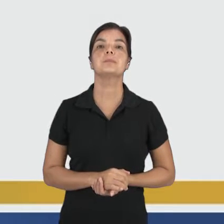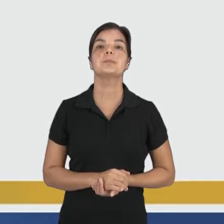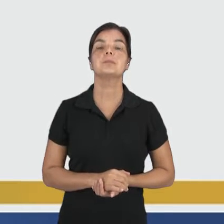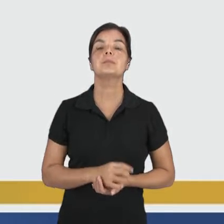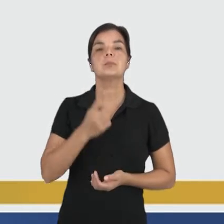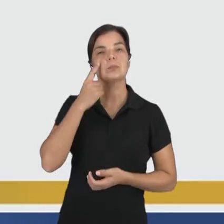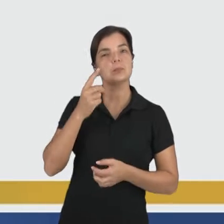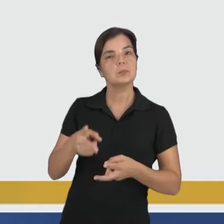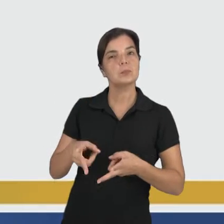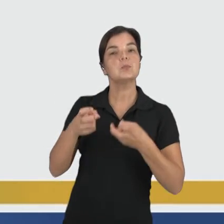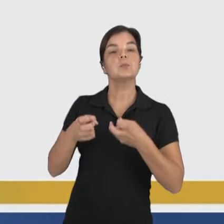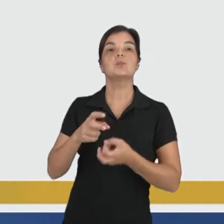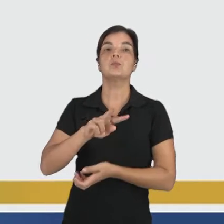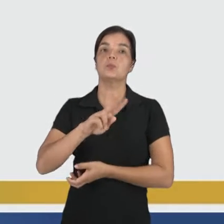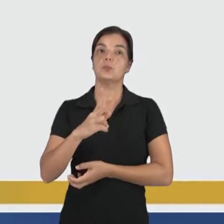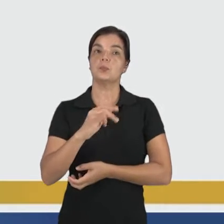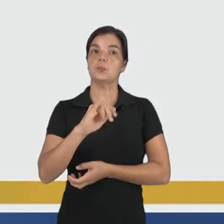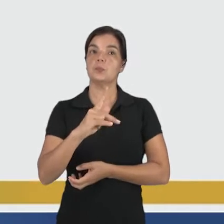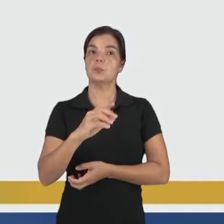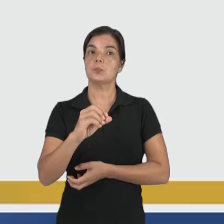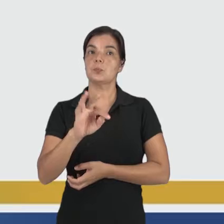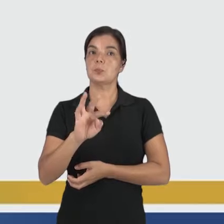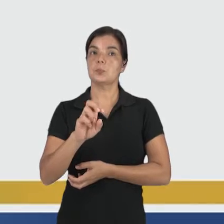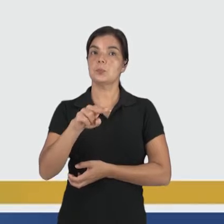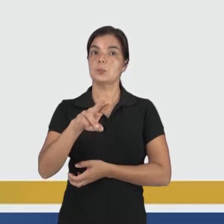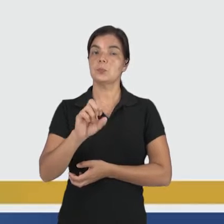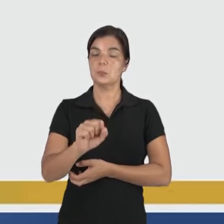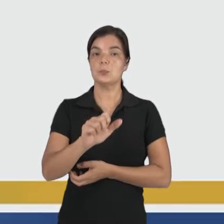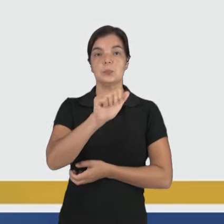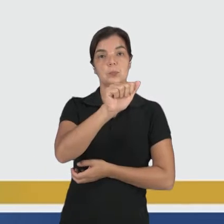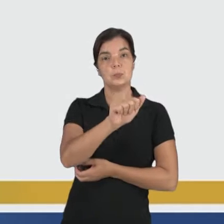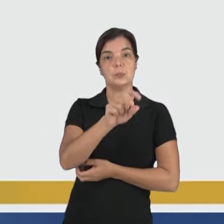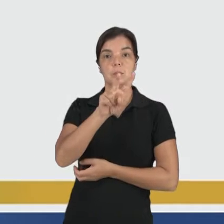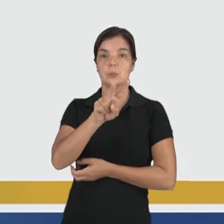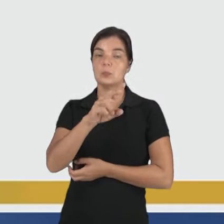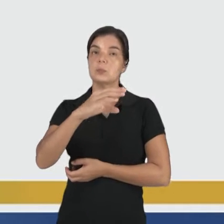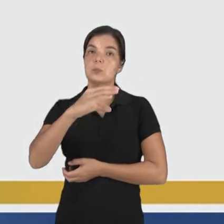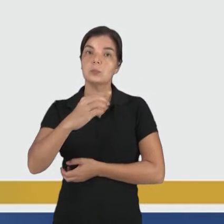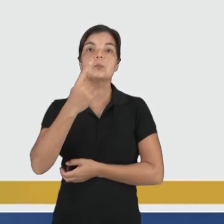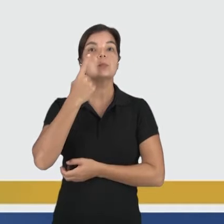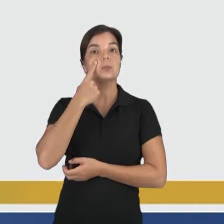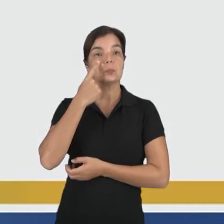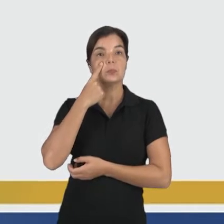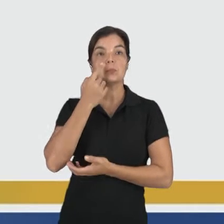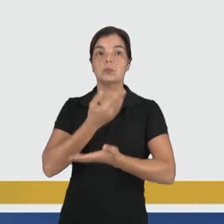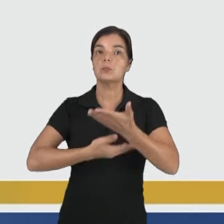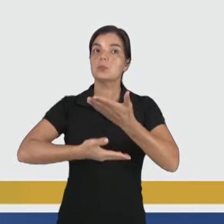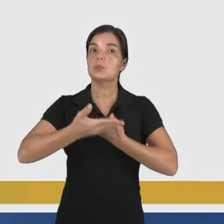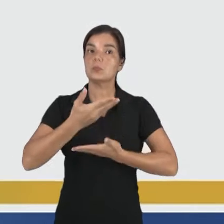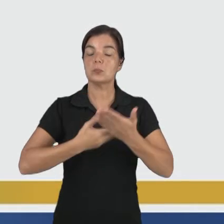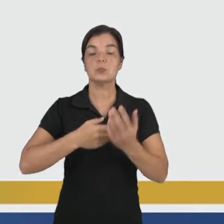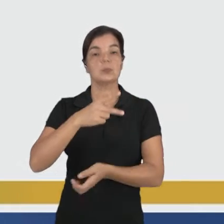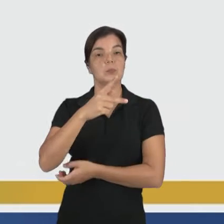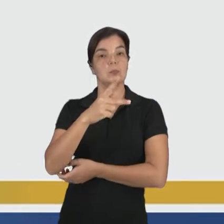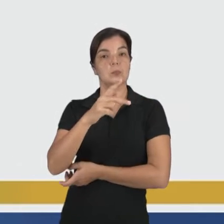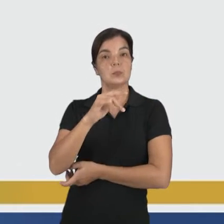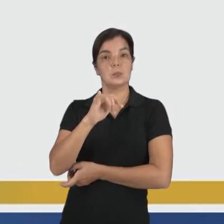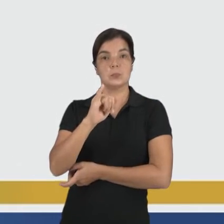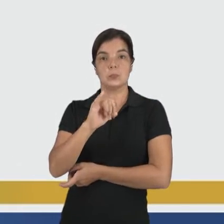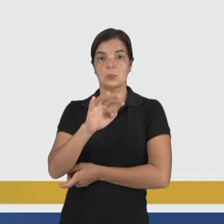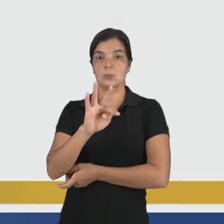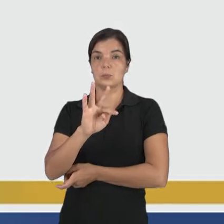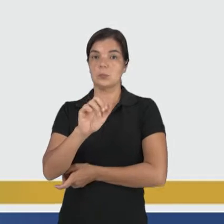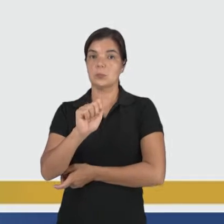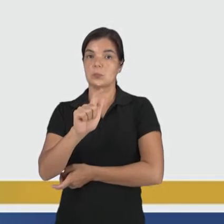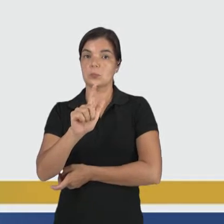Note que a hipotenusa do triângulo AVC, logo podemos estabelecer uma relação pitagórica entre o raio,